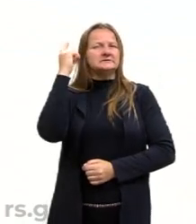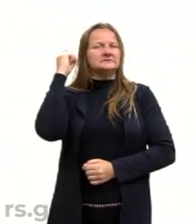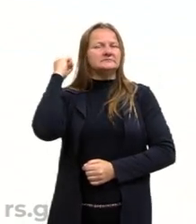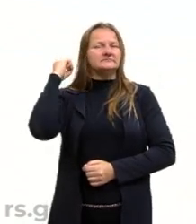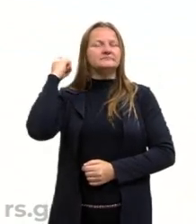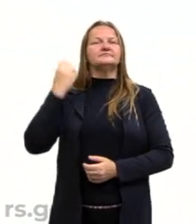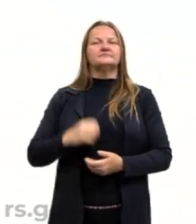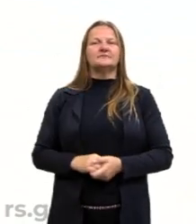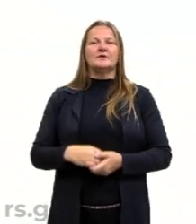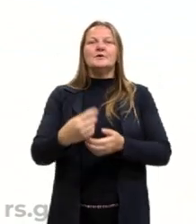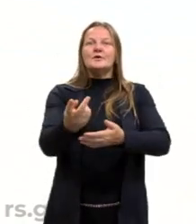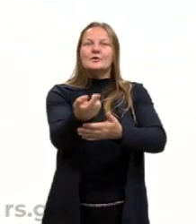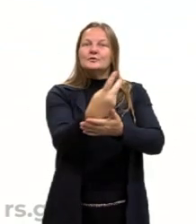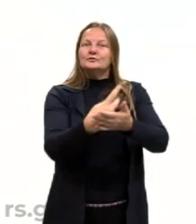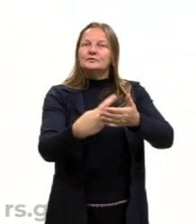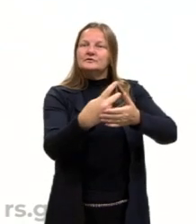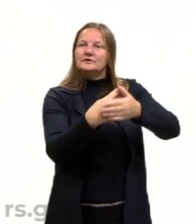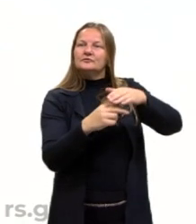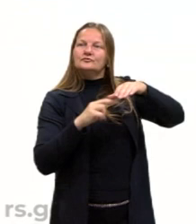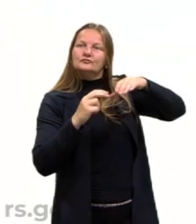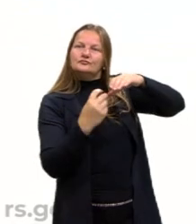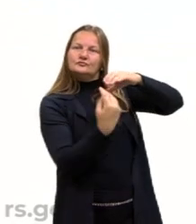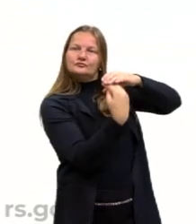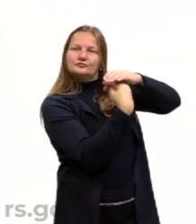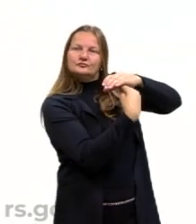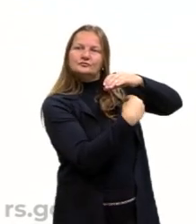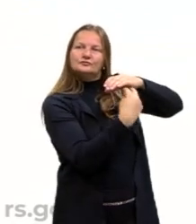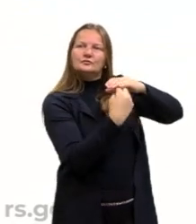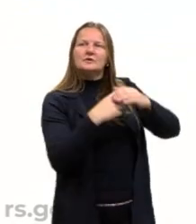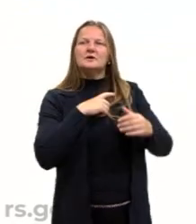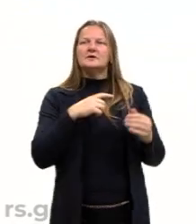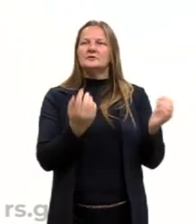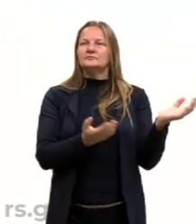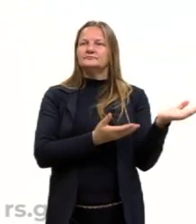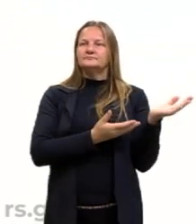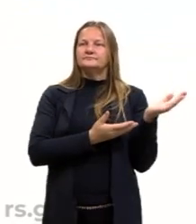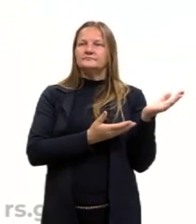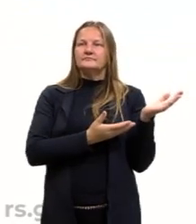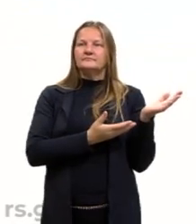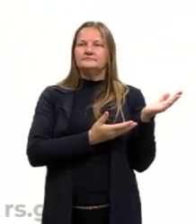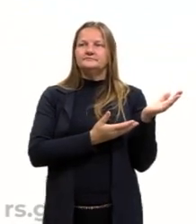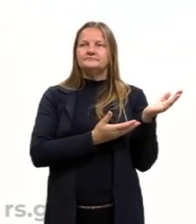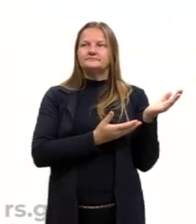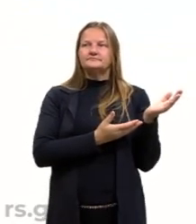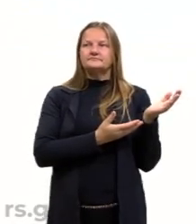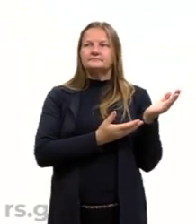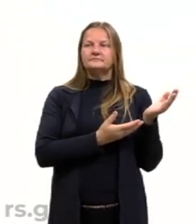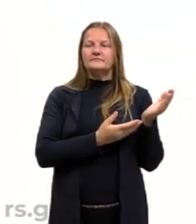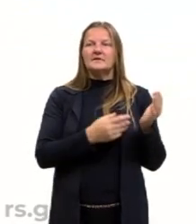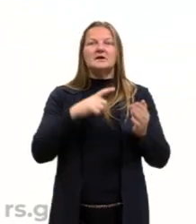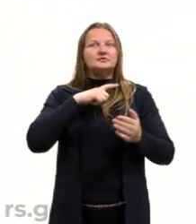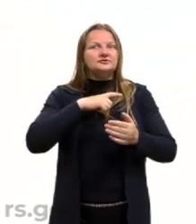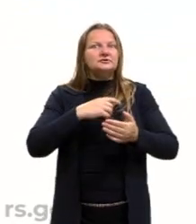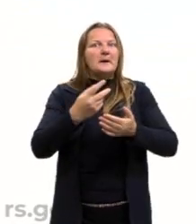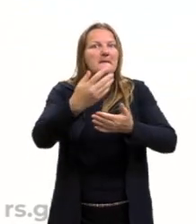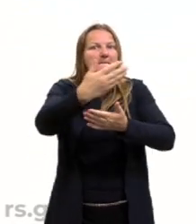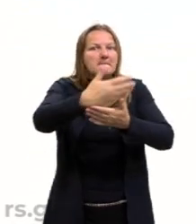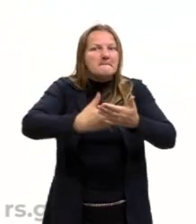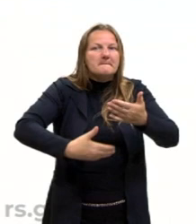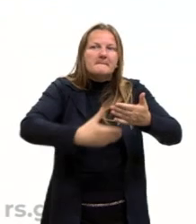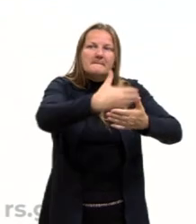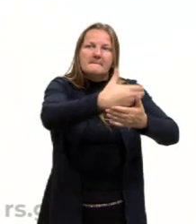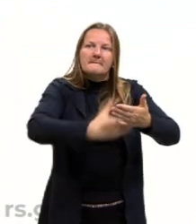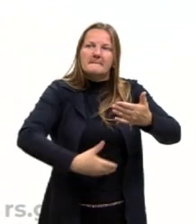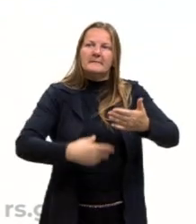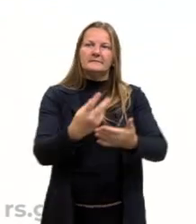dos desenhos rupestres a gente vai para isso daqui né que eram essas tábuas já com os desenhos